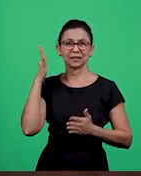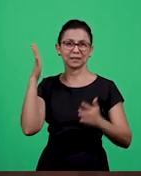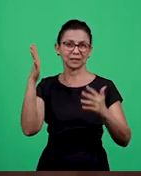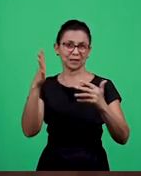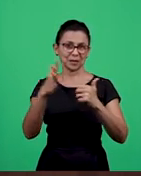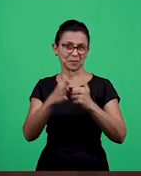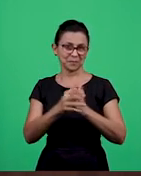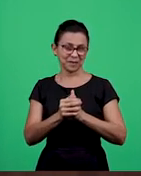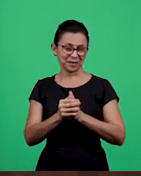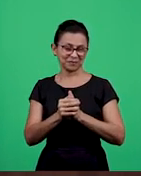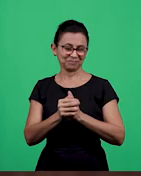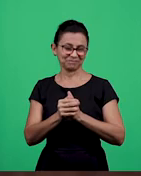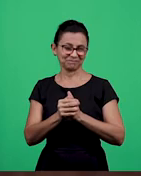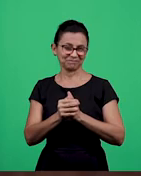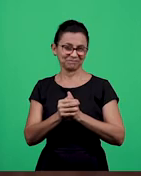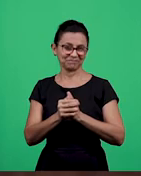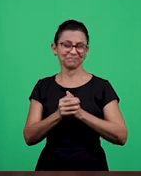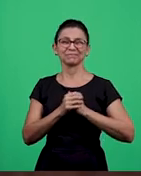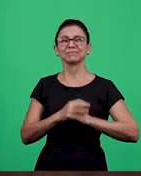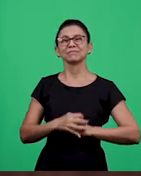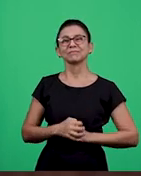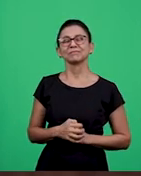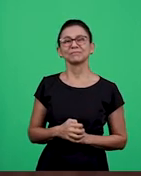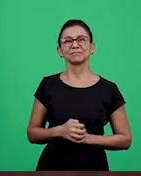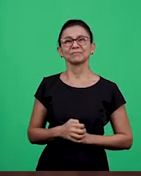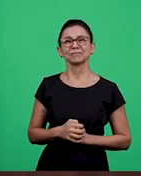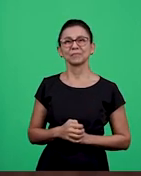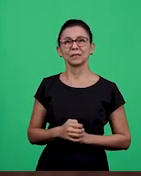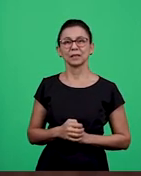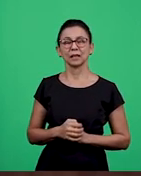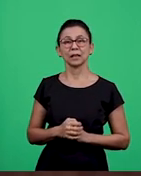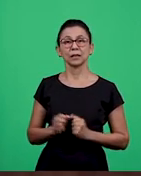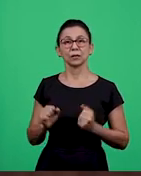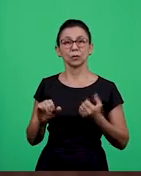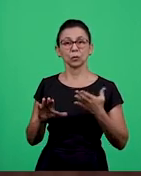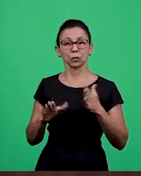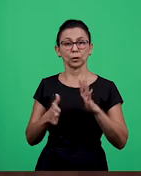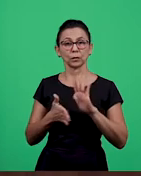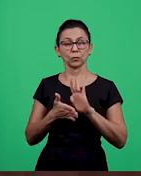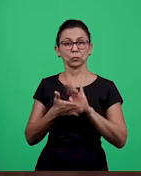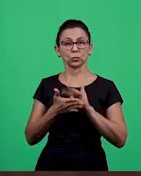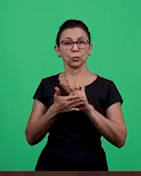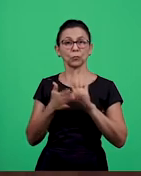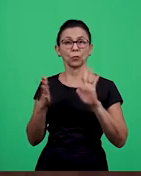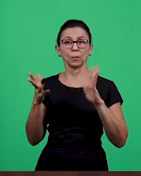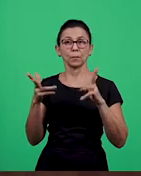revelada. Amém, queridos? E nós vamos cantar agora um louvor